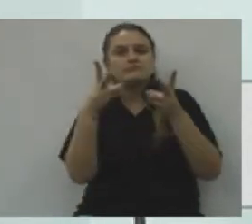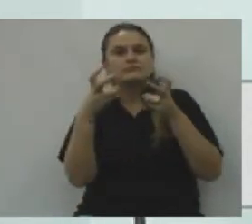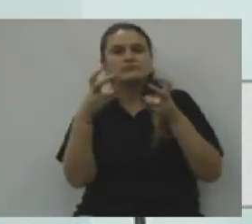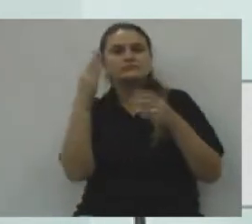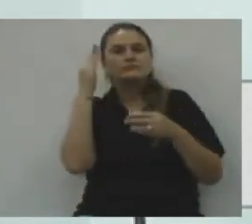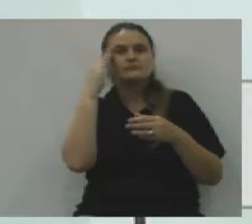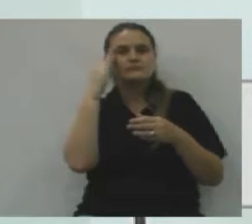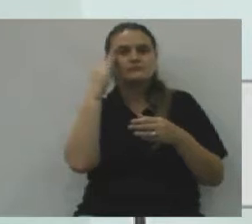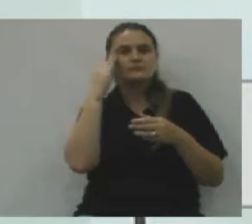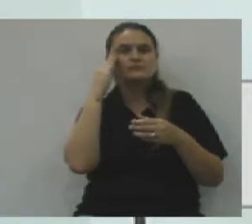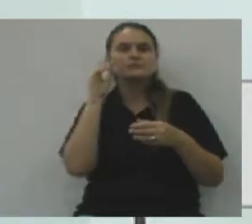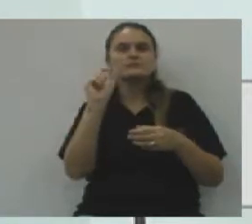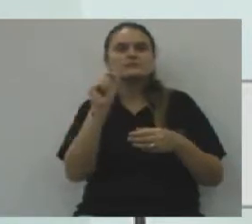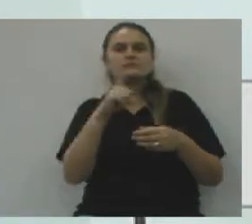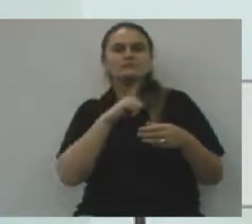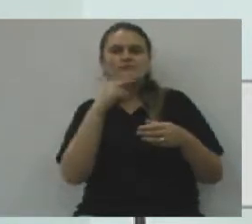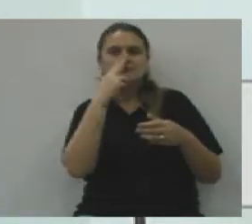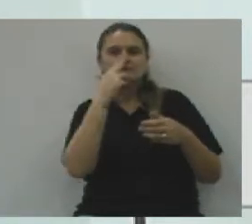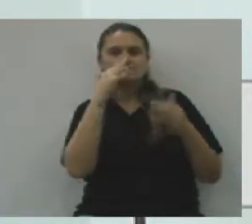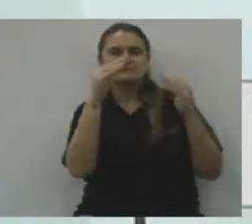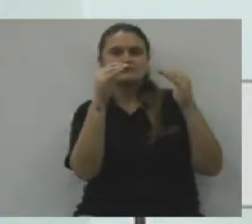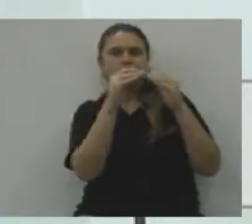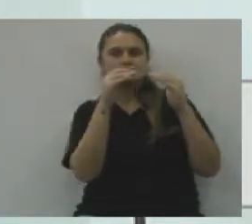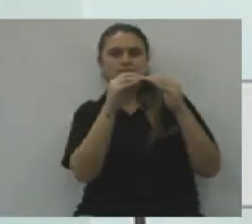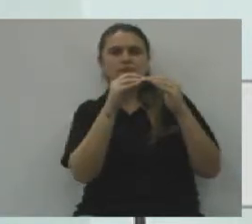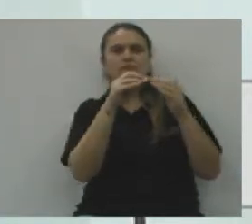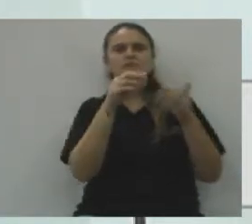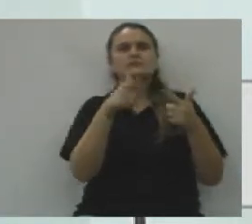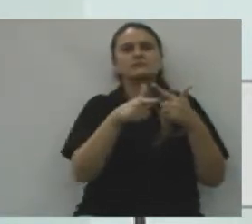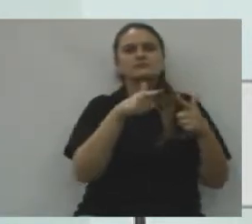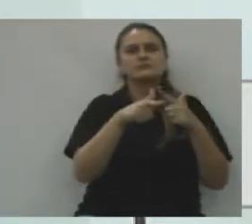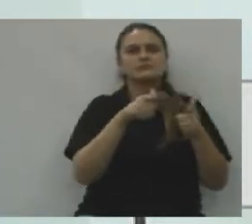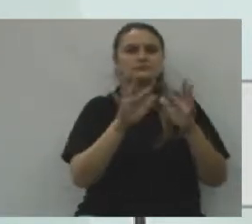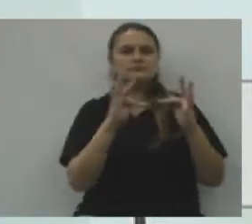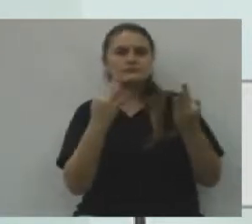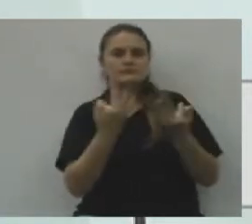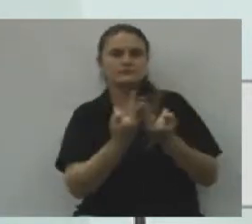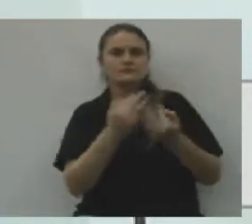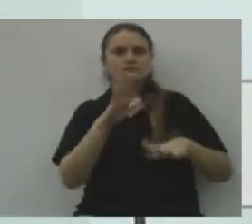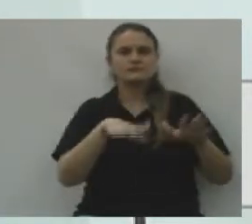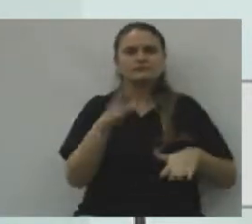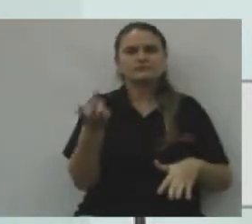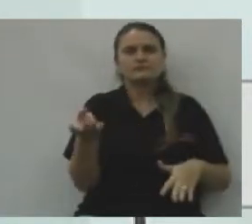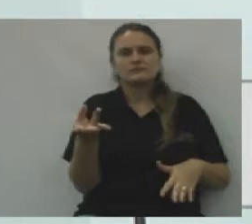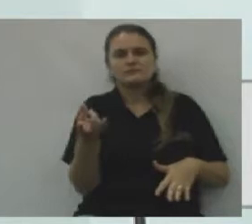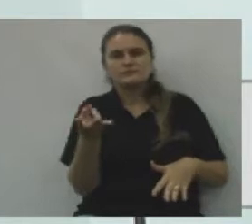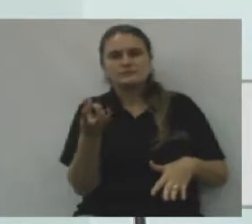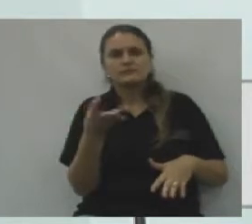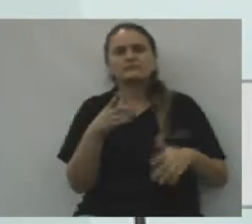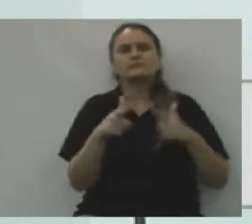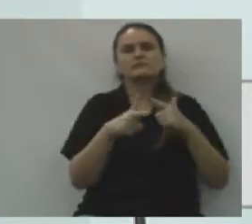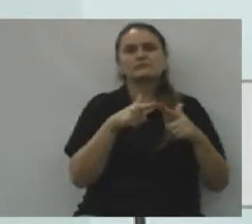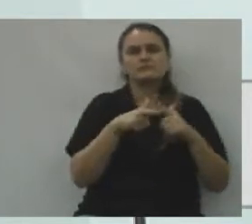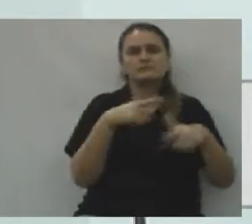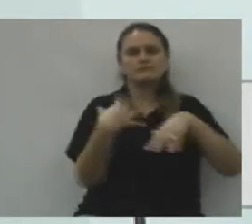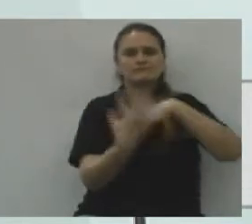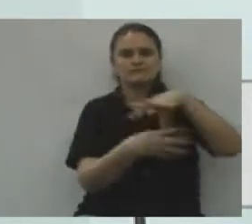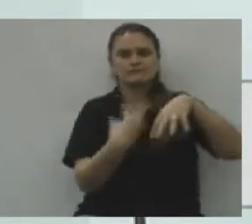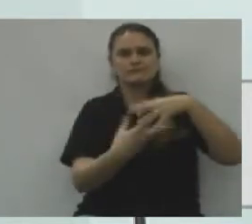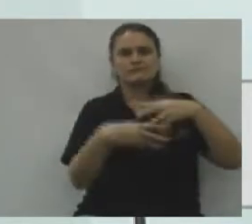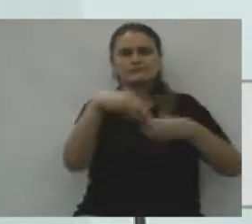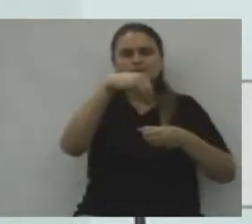eram alguns pontos em comum, como desestruturação familiar, muitas vezes questão drogas, problemas de